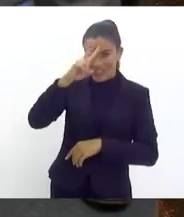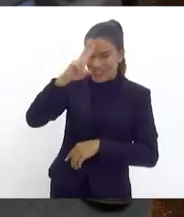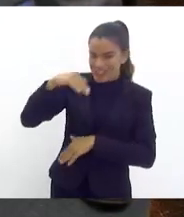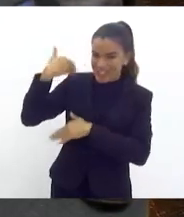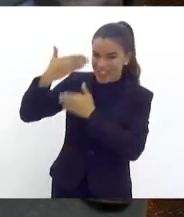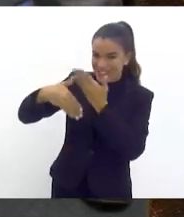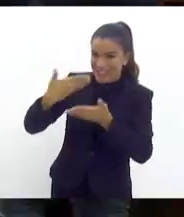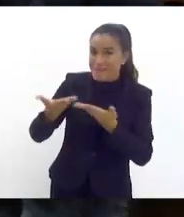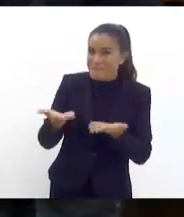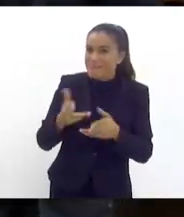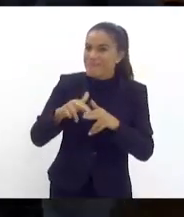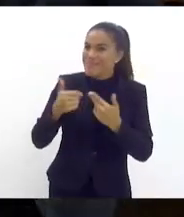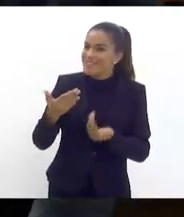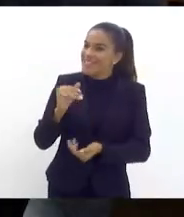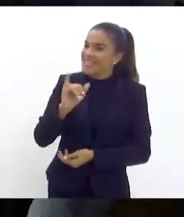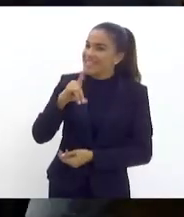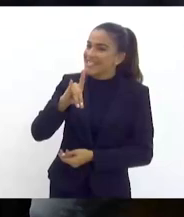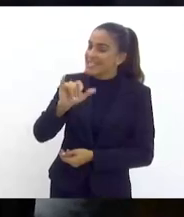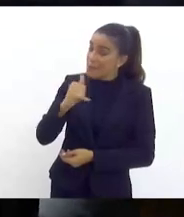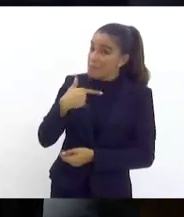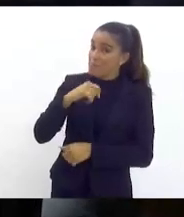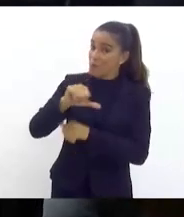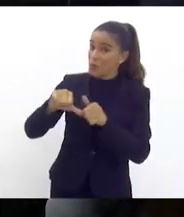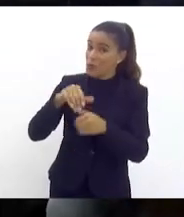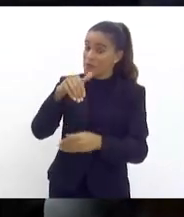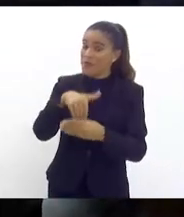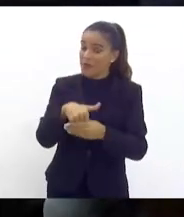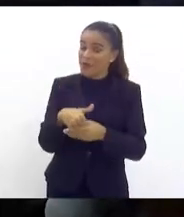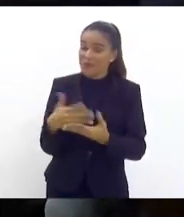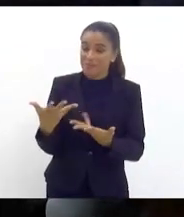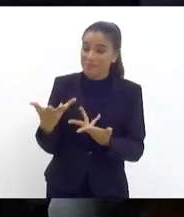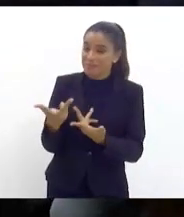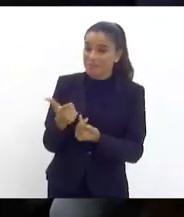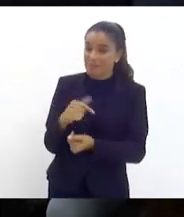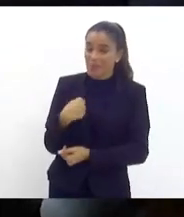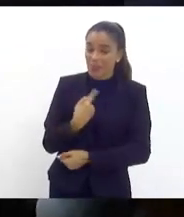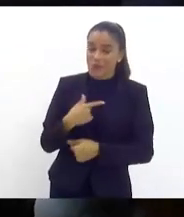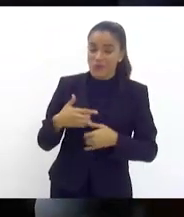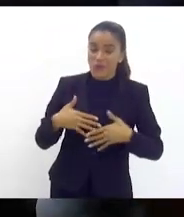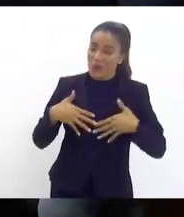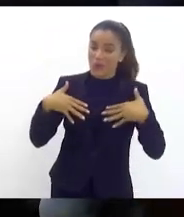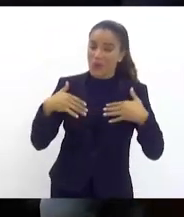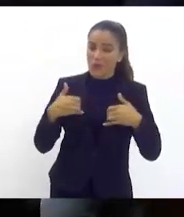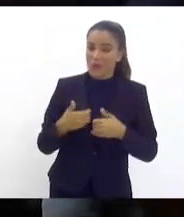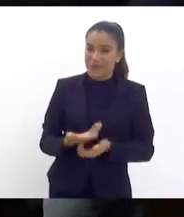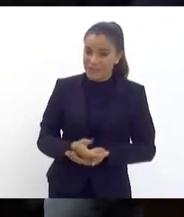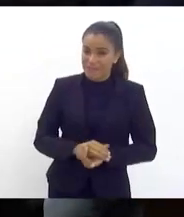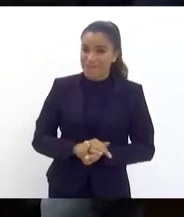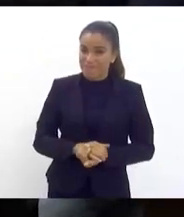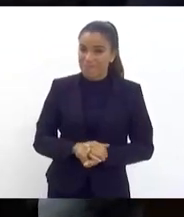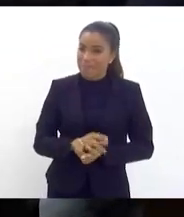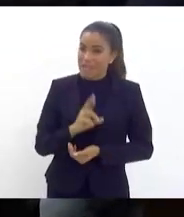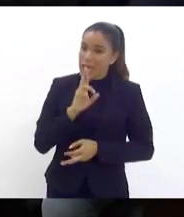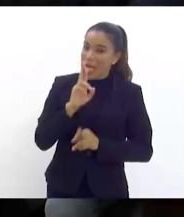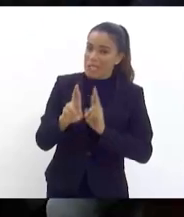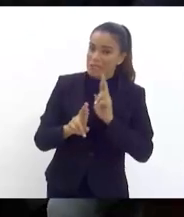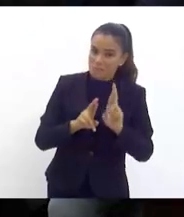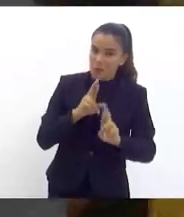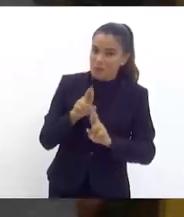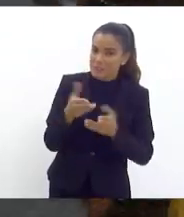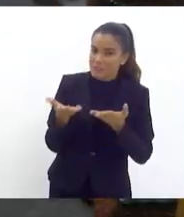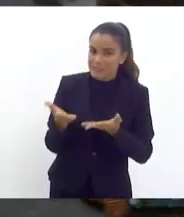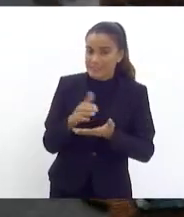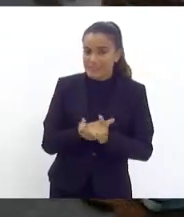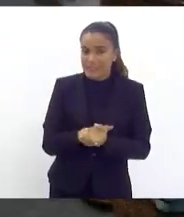Armelau, que bom que Vossa Excelência mudou seu voto, porque nos orgulha muito a resposta histórica. E